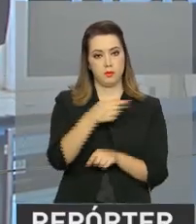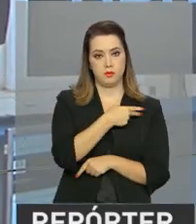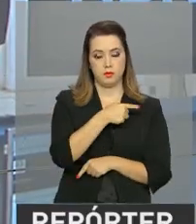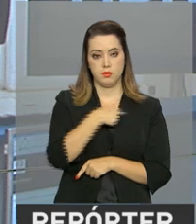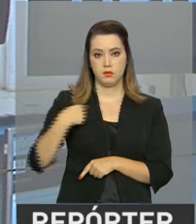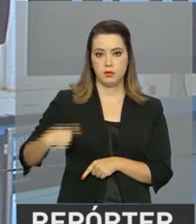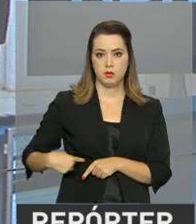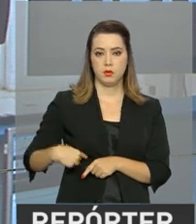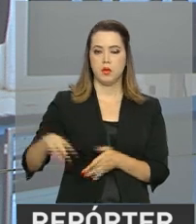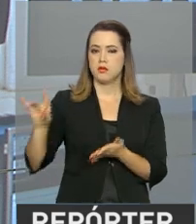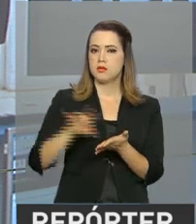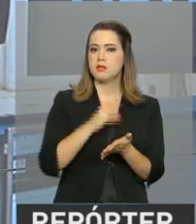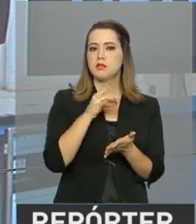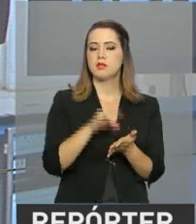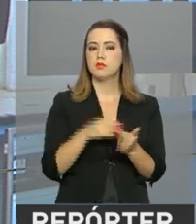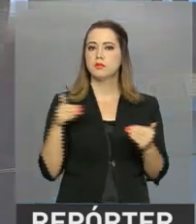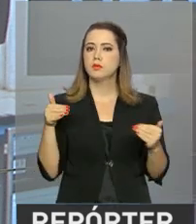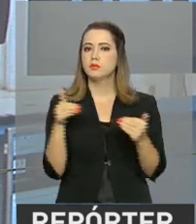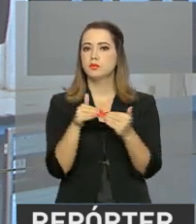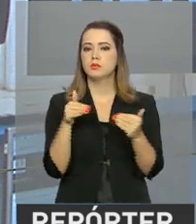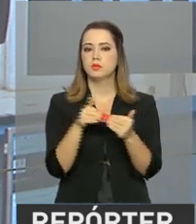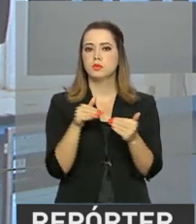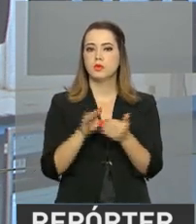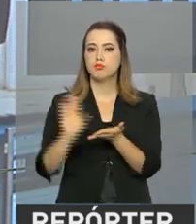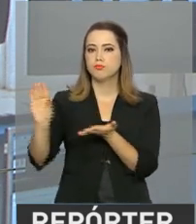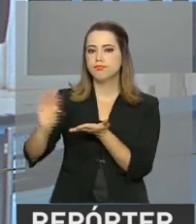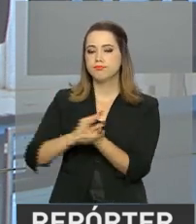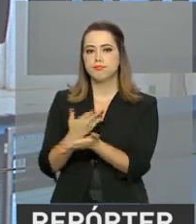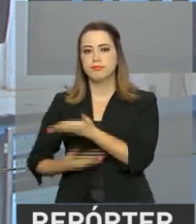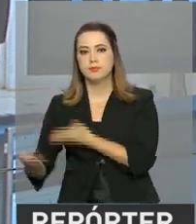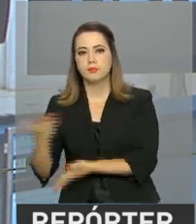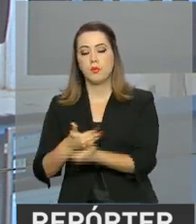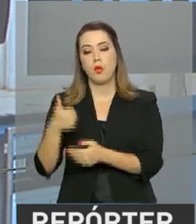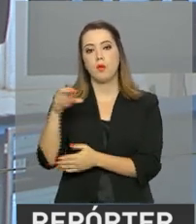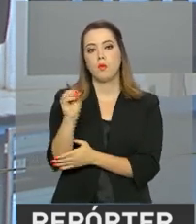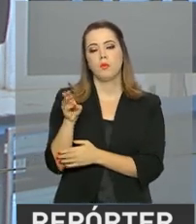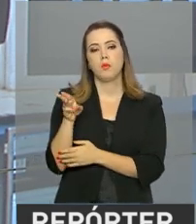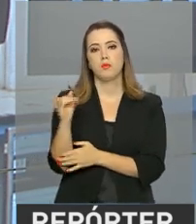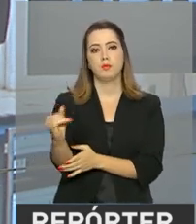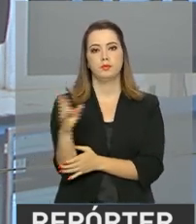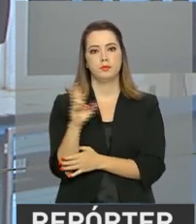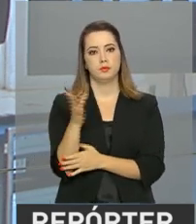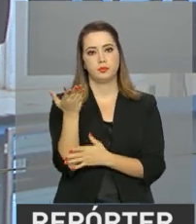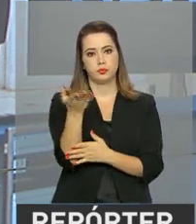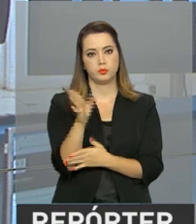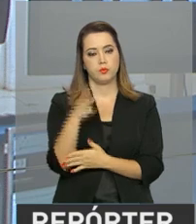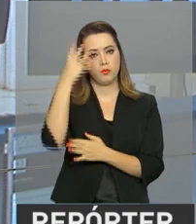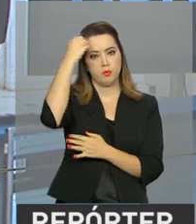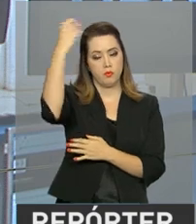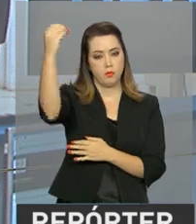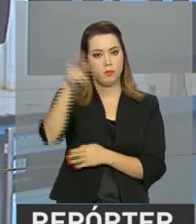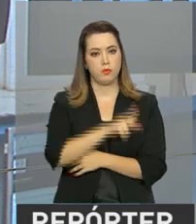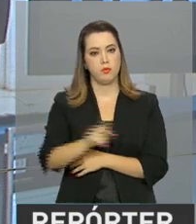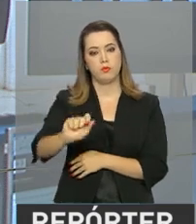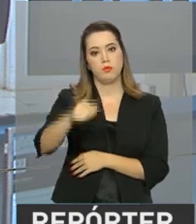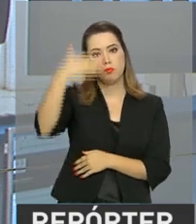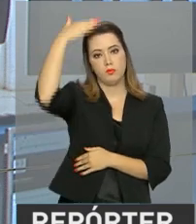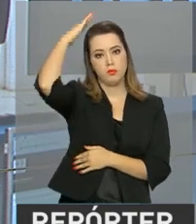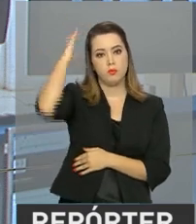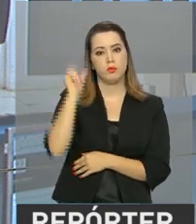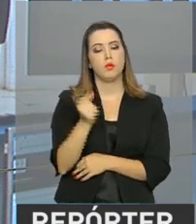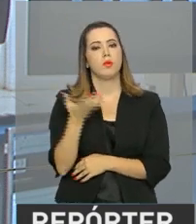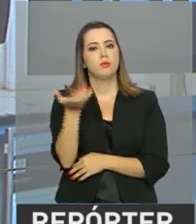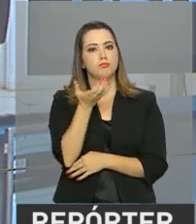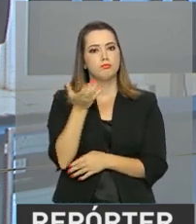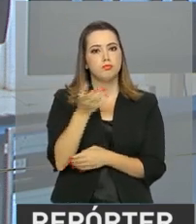assinaram acordos para investimentos estimados em 10 bilhões de reais. Em viagem ao país asiático, o presidente Michel Temer